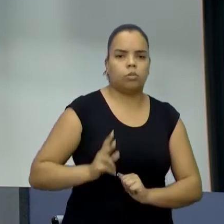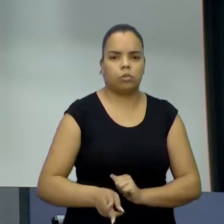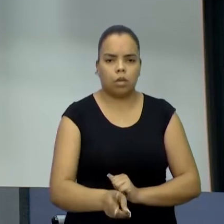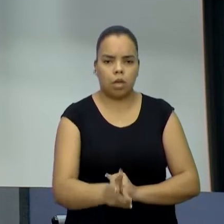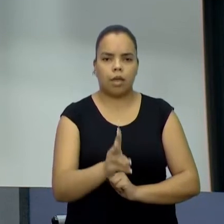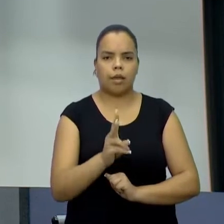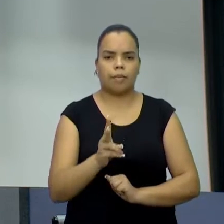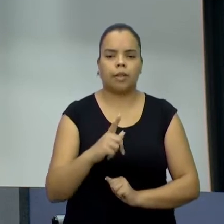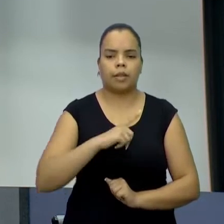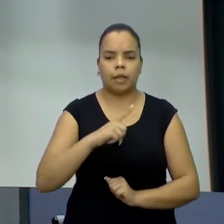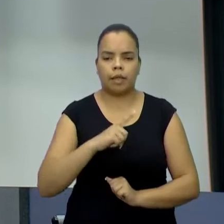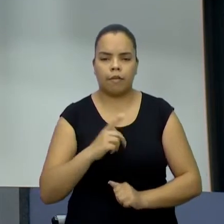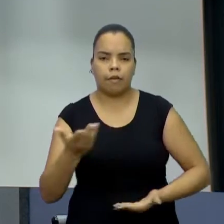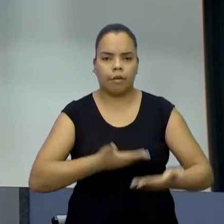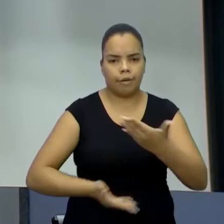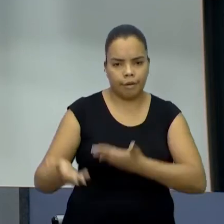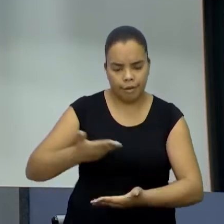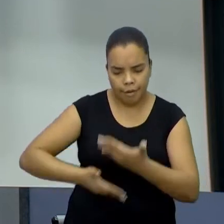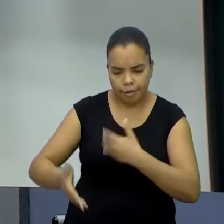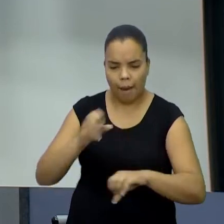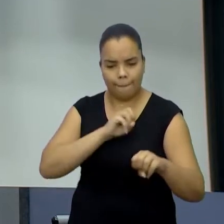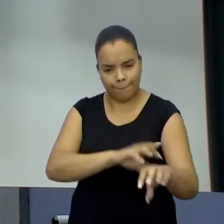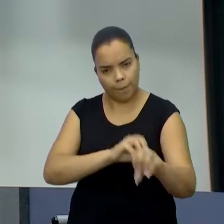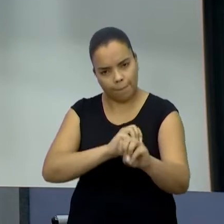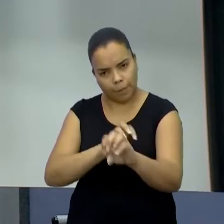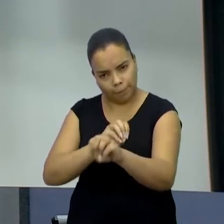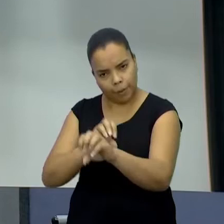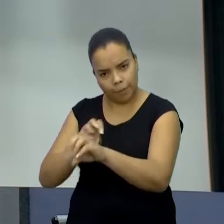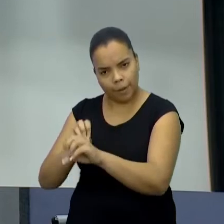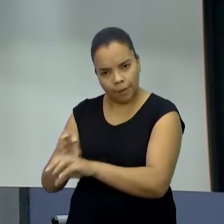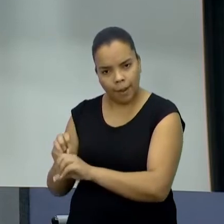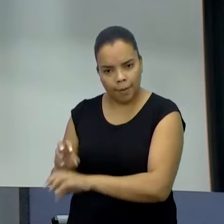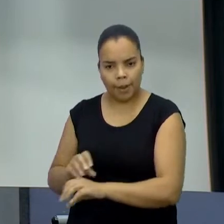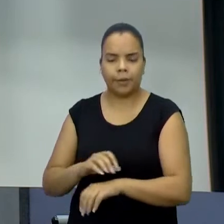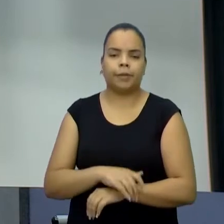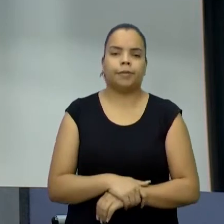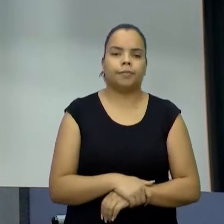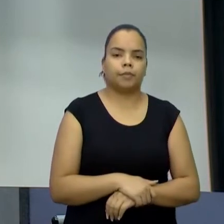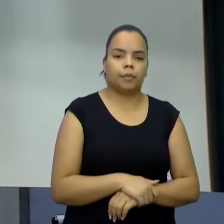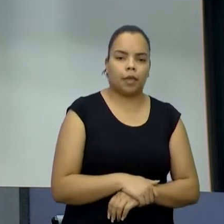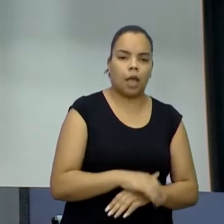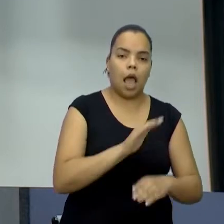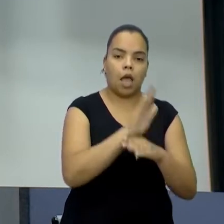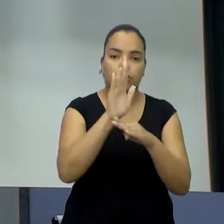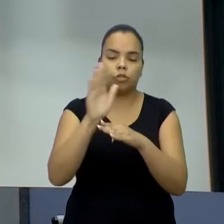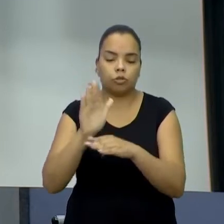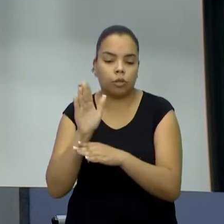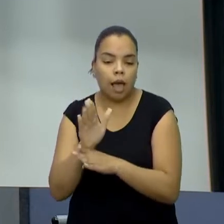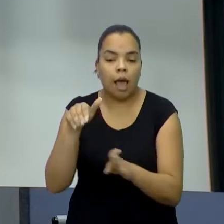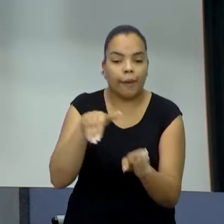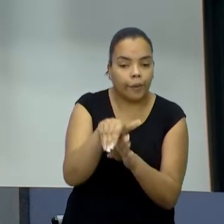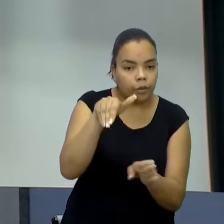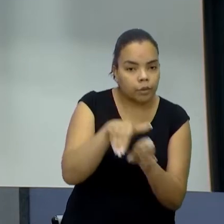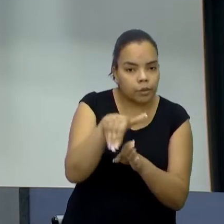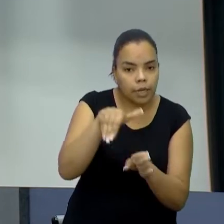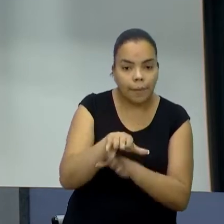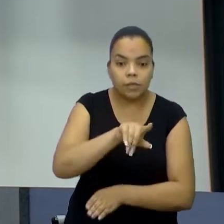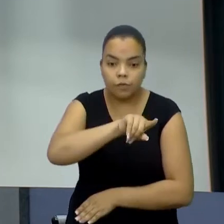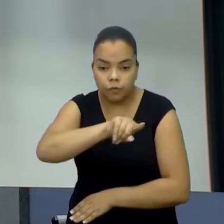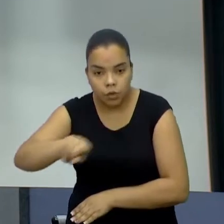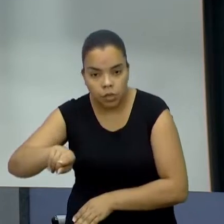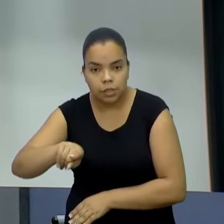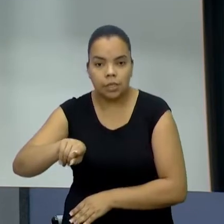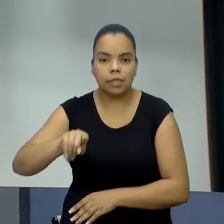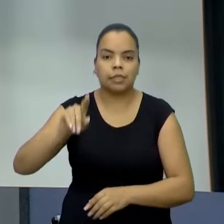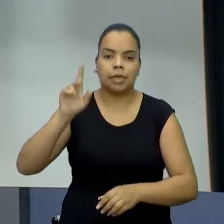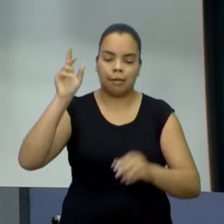teve essa função, né, de moderar, de dar as instruções, mas vocês é